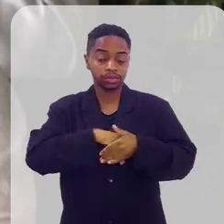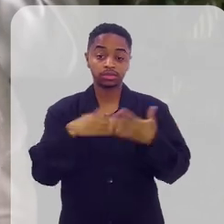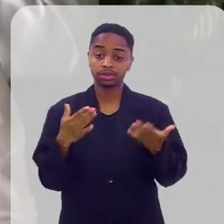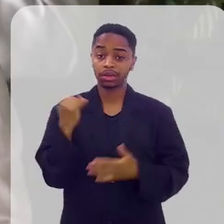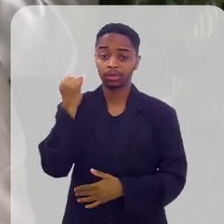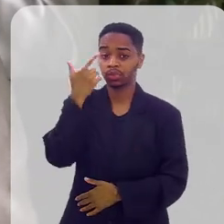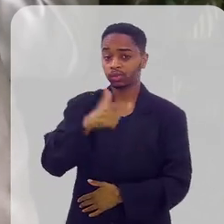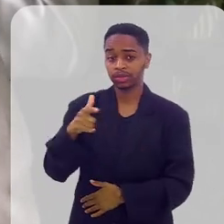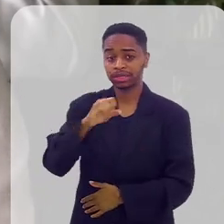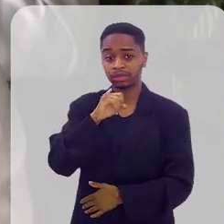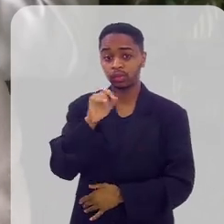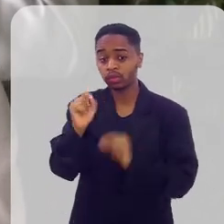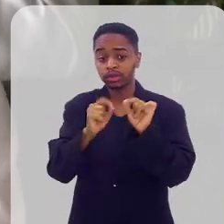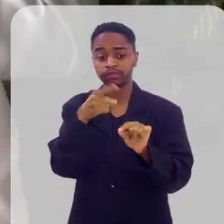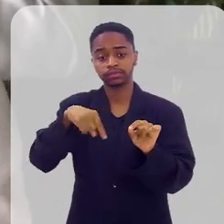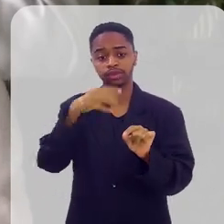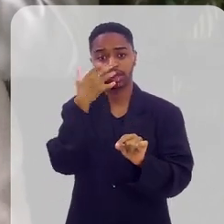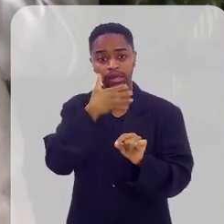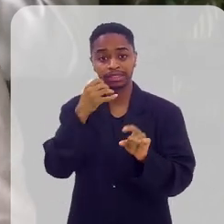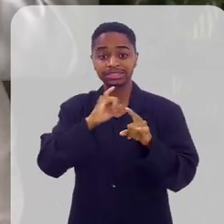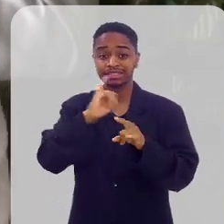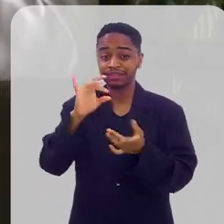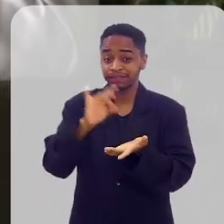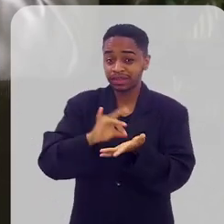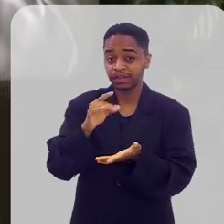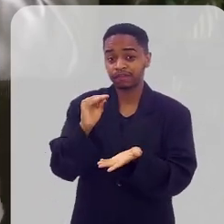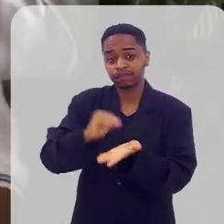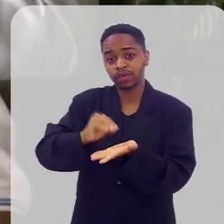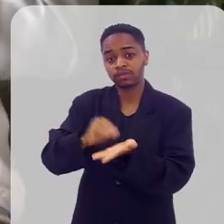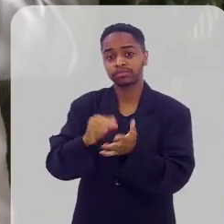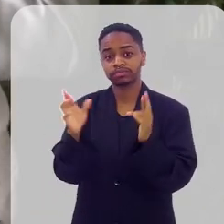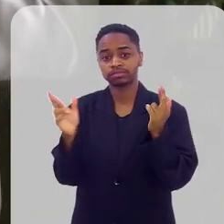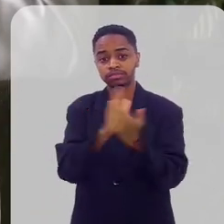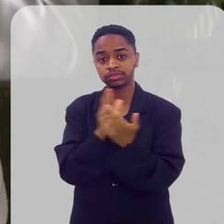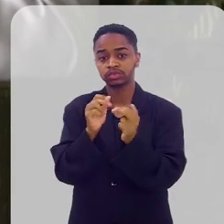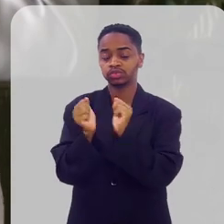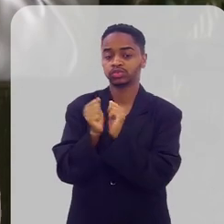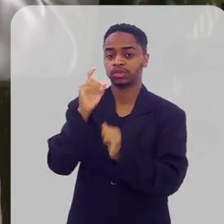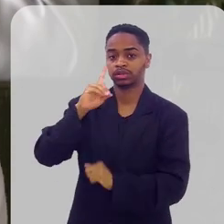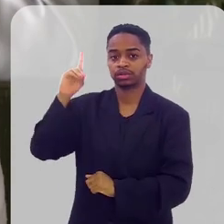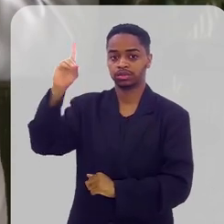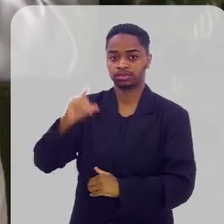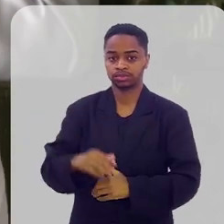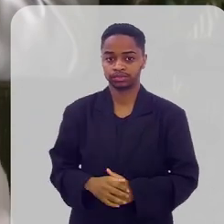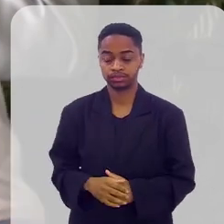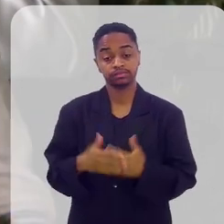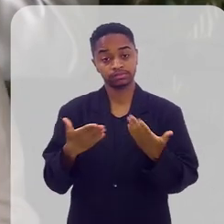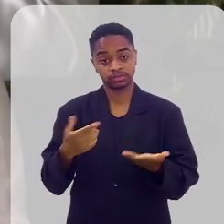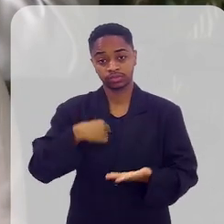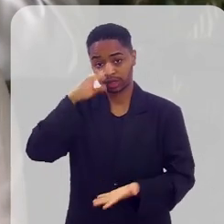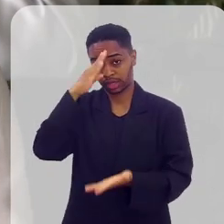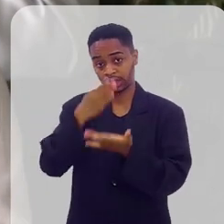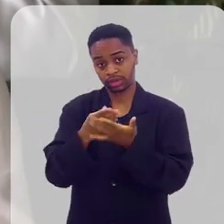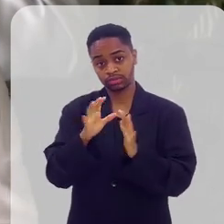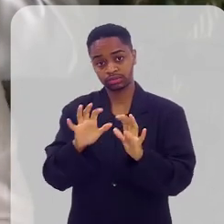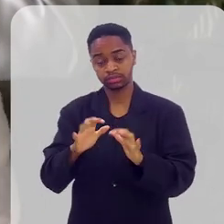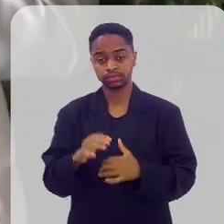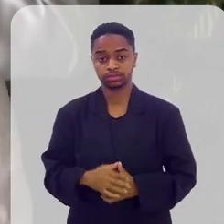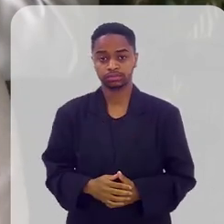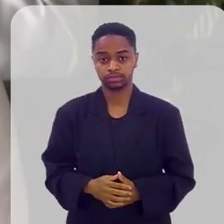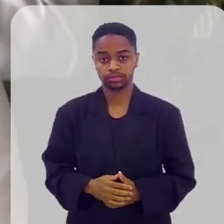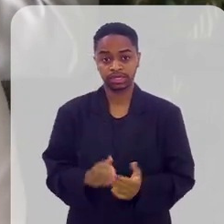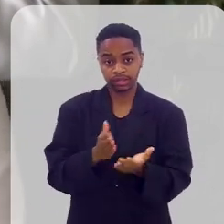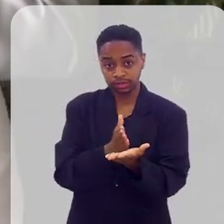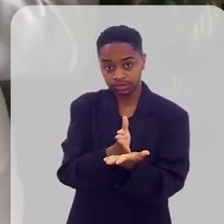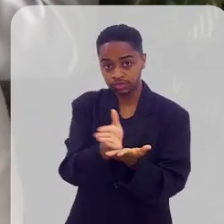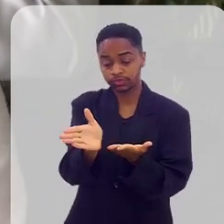que você cante se você de fato não tem um relacionamento com um Deus de relacionamento. Jesus. Então eu tenho crido nisso. Se